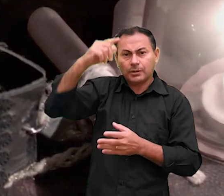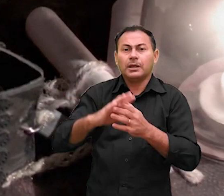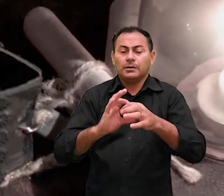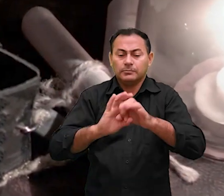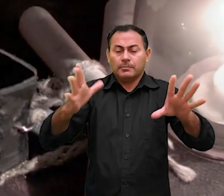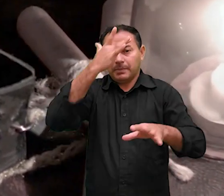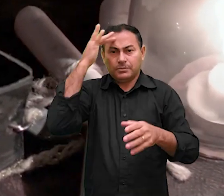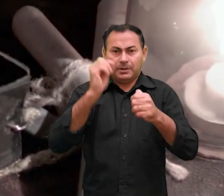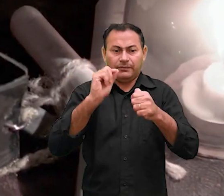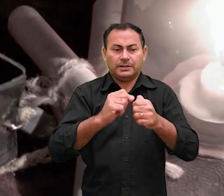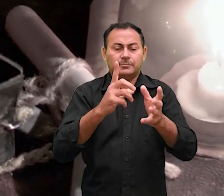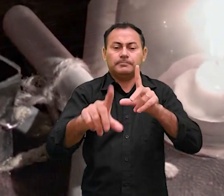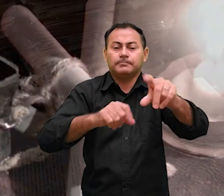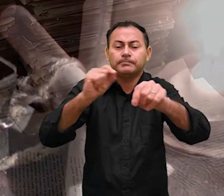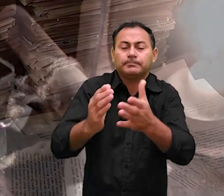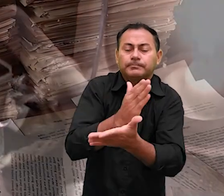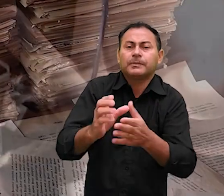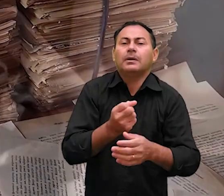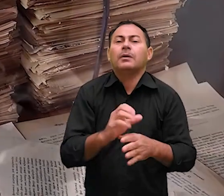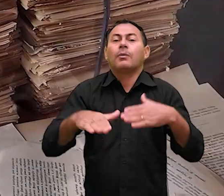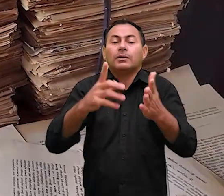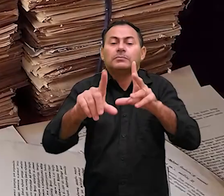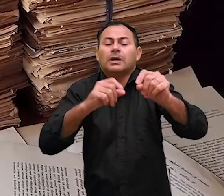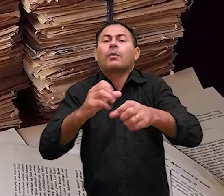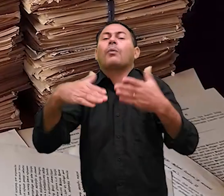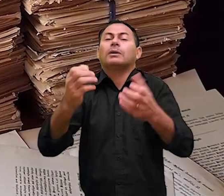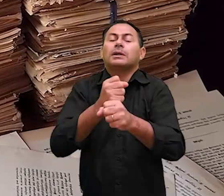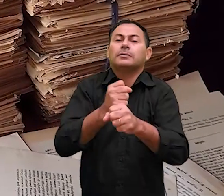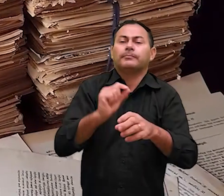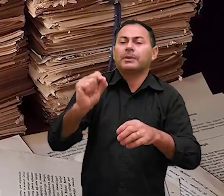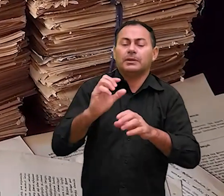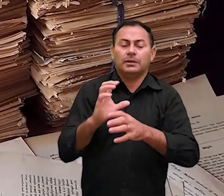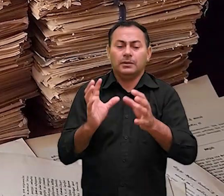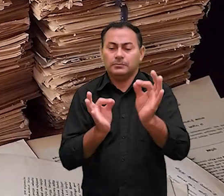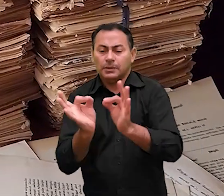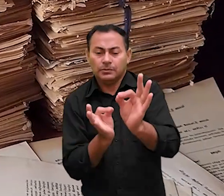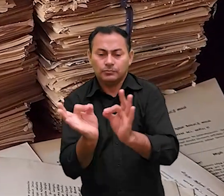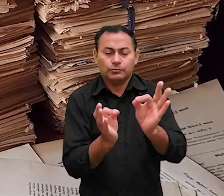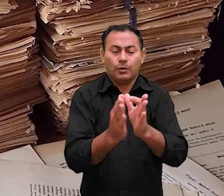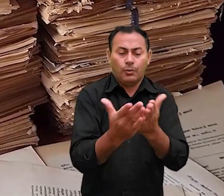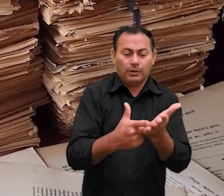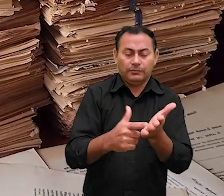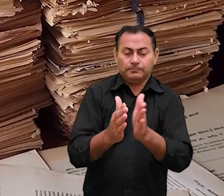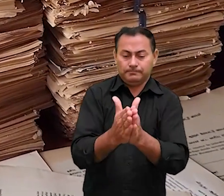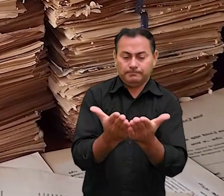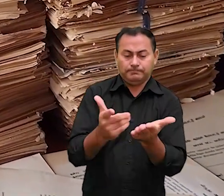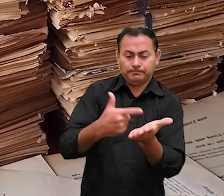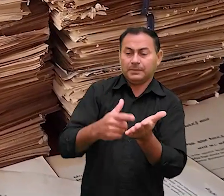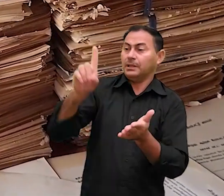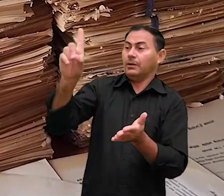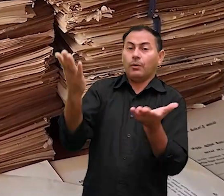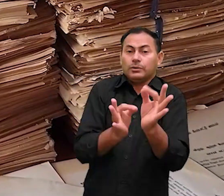Quem autorizou o homem a fazer essa seleção? Quando essa seleção foi feita? Quem juntou os livros e os organizou na Bíblia como